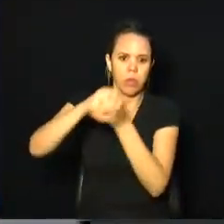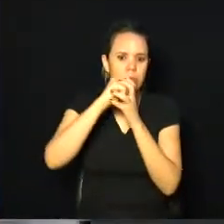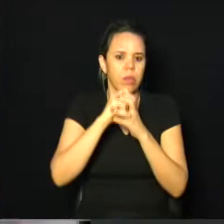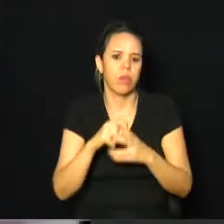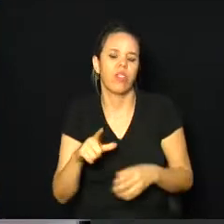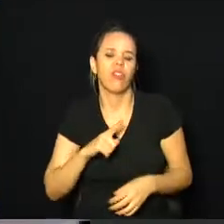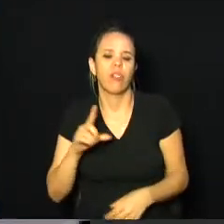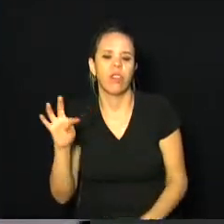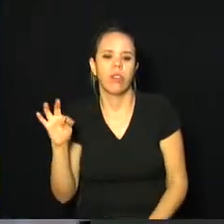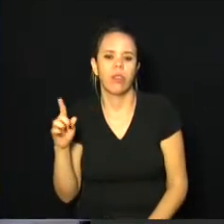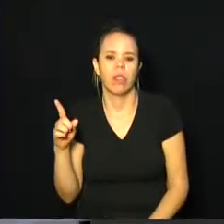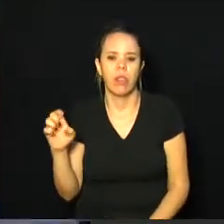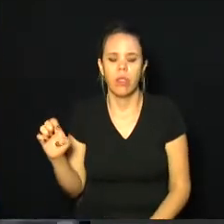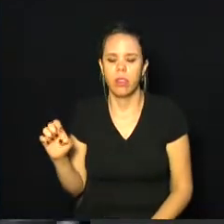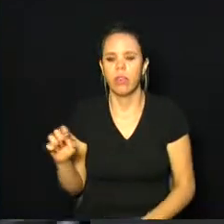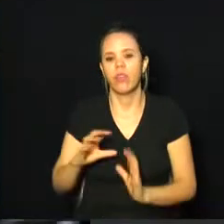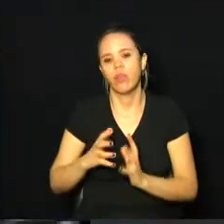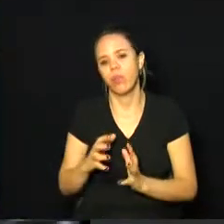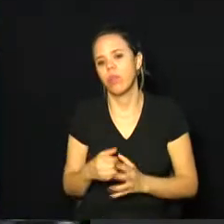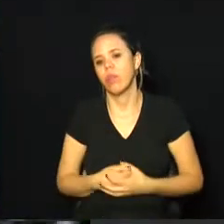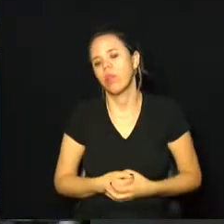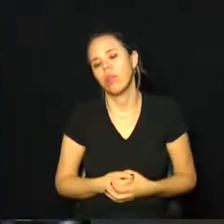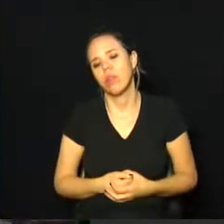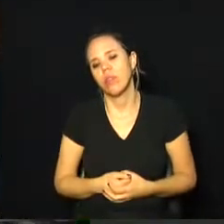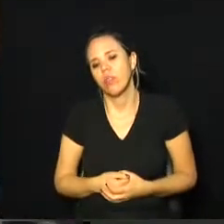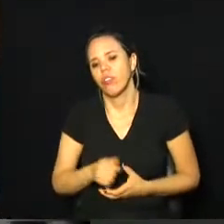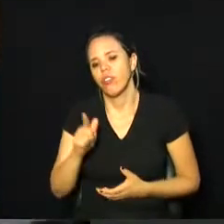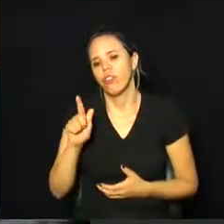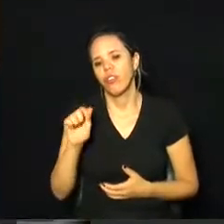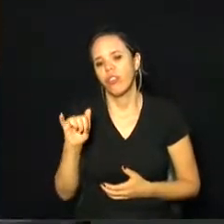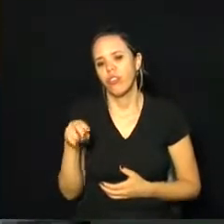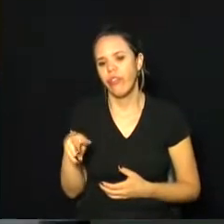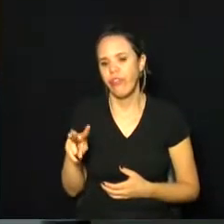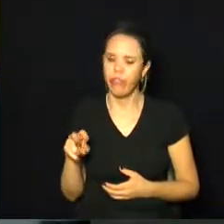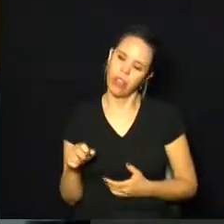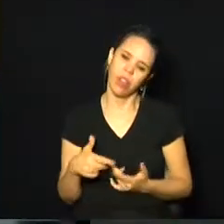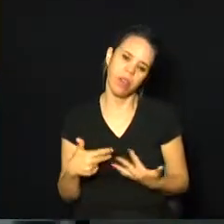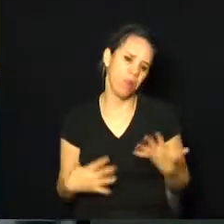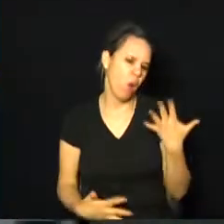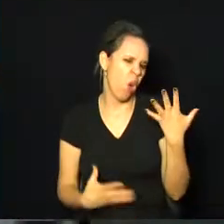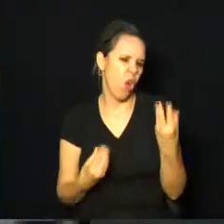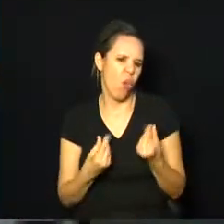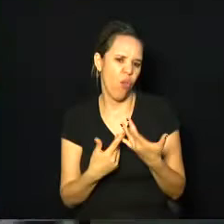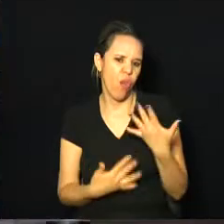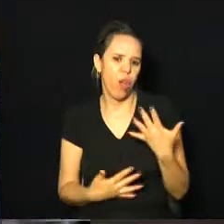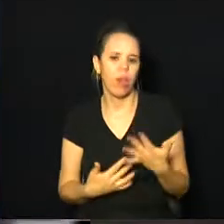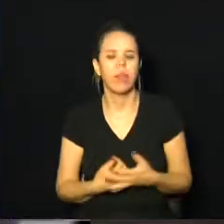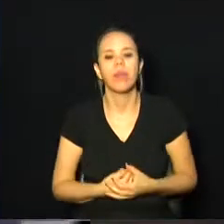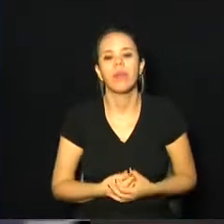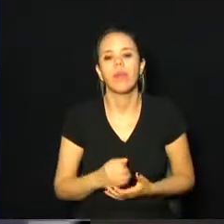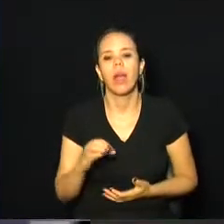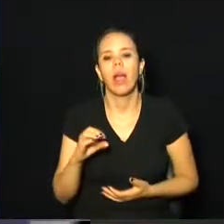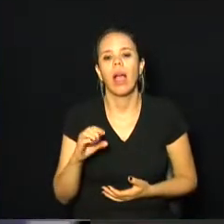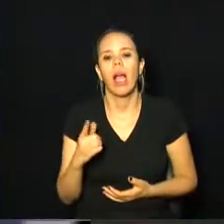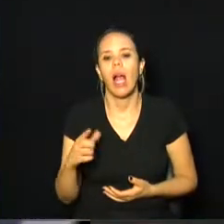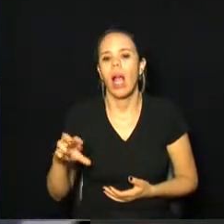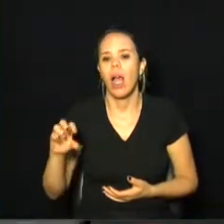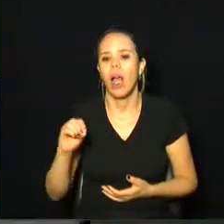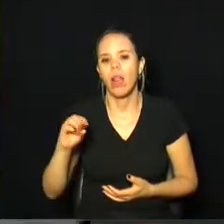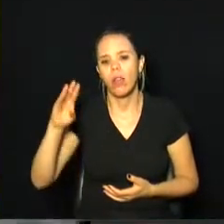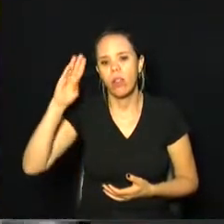que também sempre foi craque de bola, o Giovani, o Carlão, um cara pegador, foi nosso